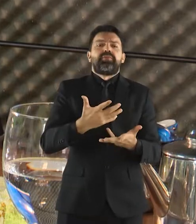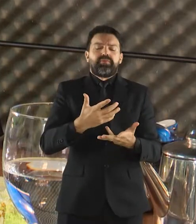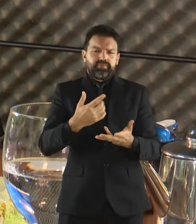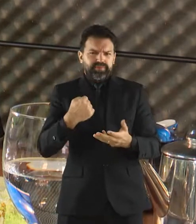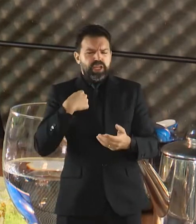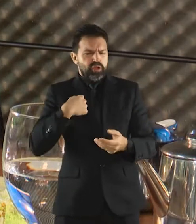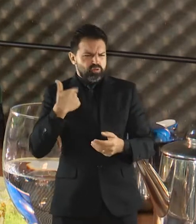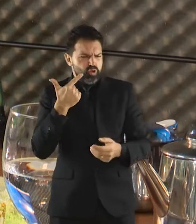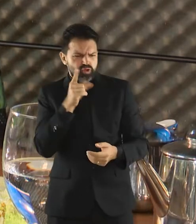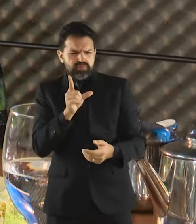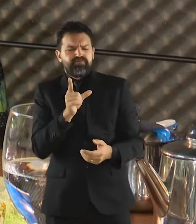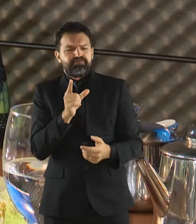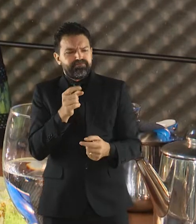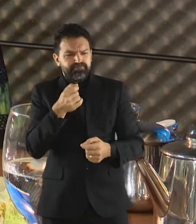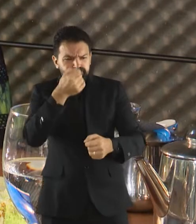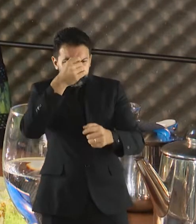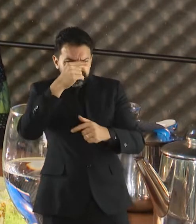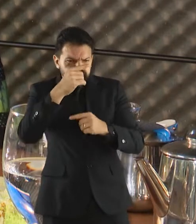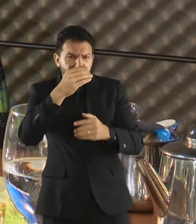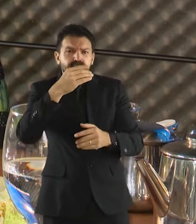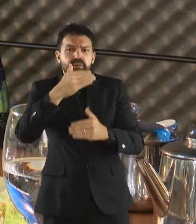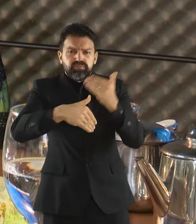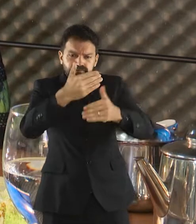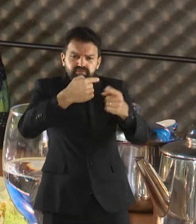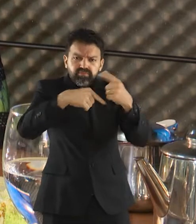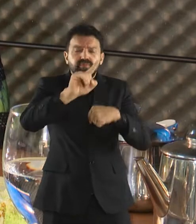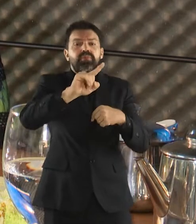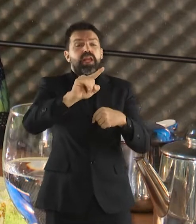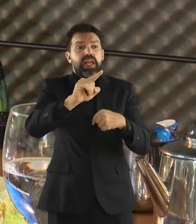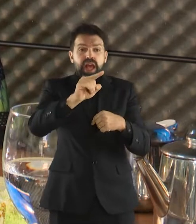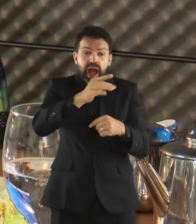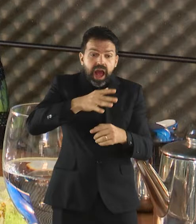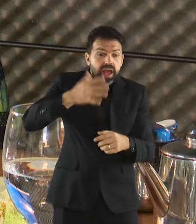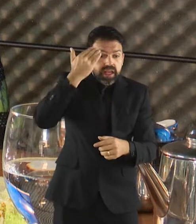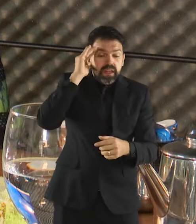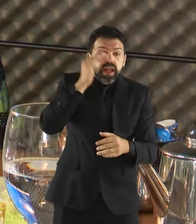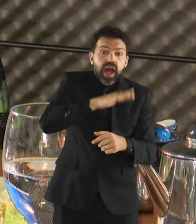virada de chave para trabalhar na justiça, entender o sistema de